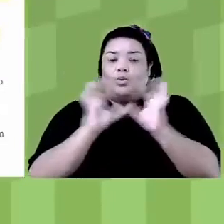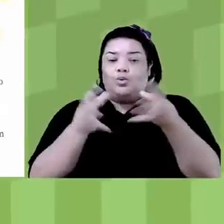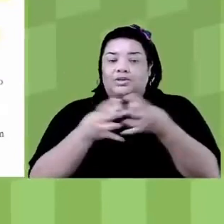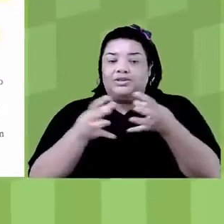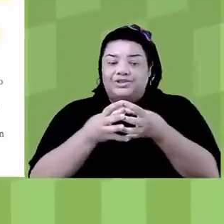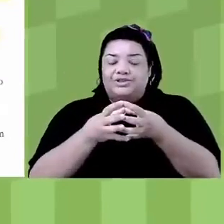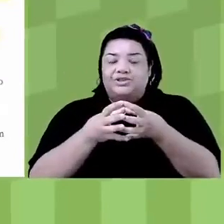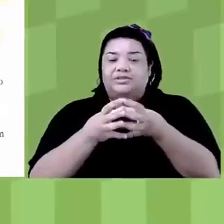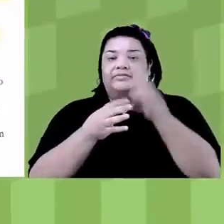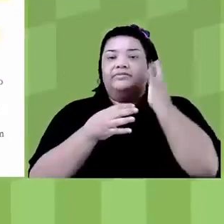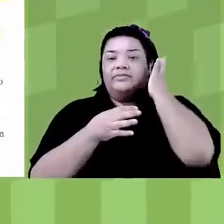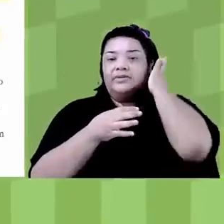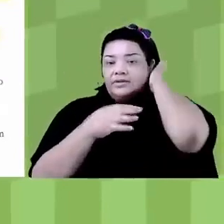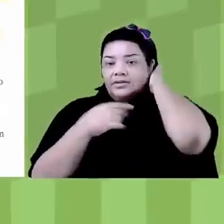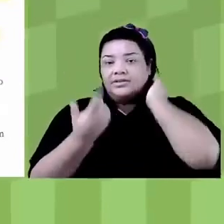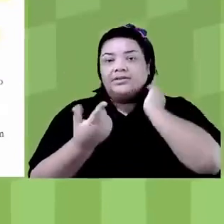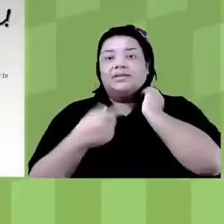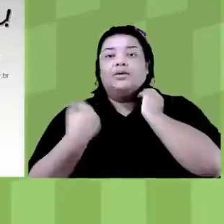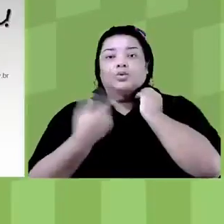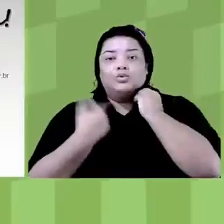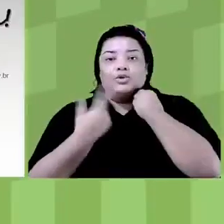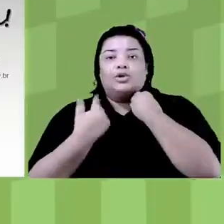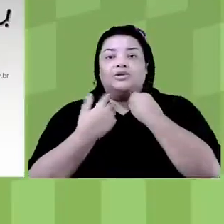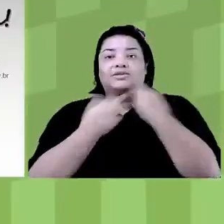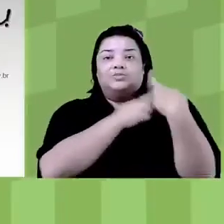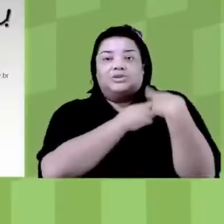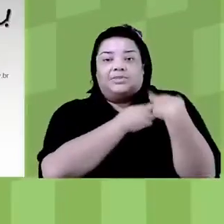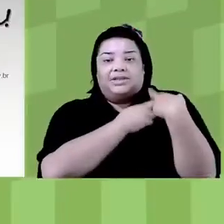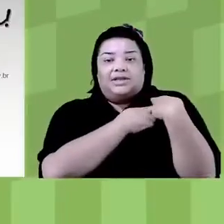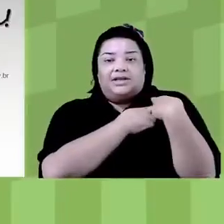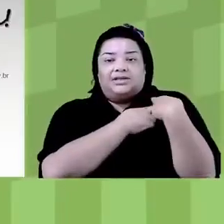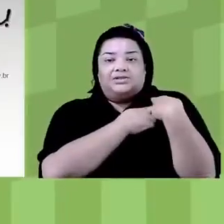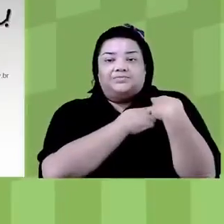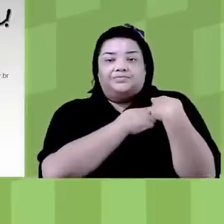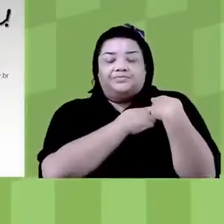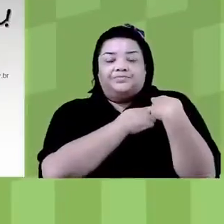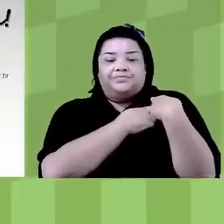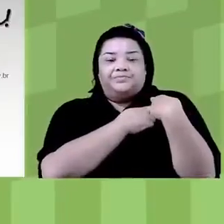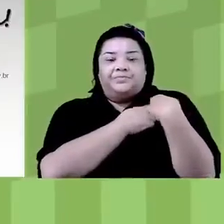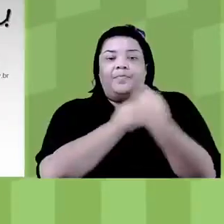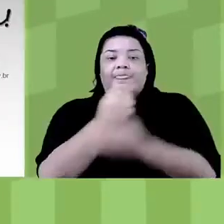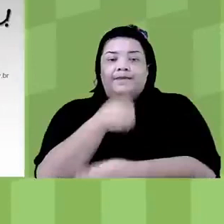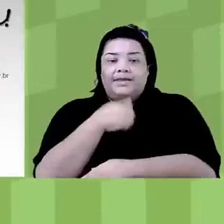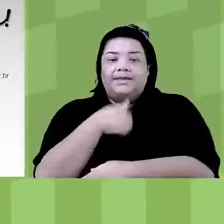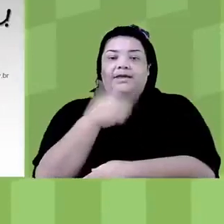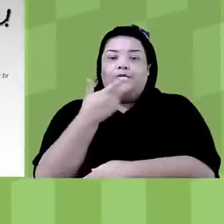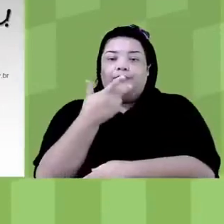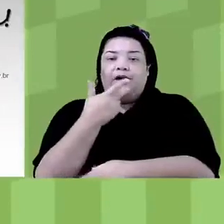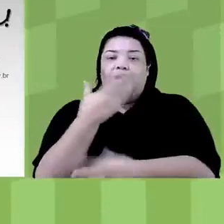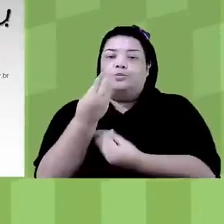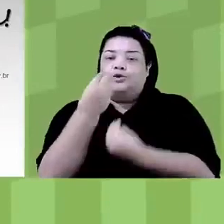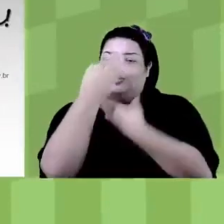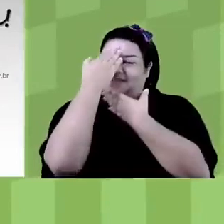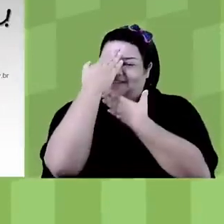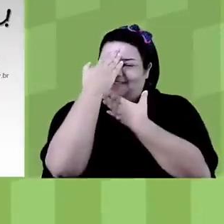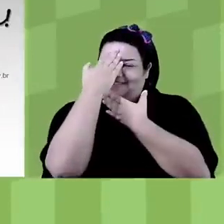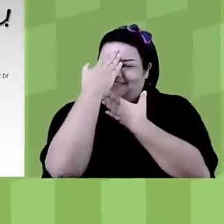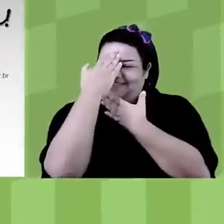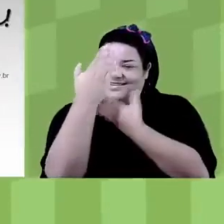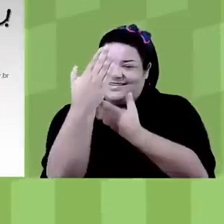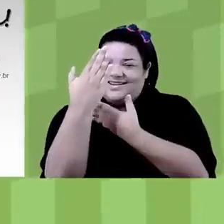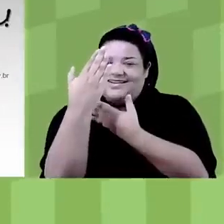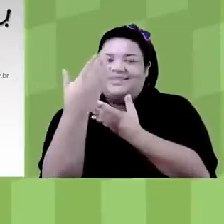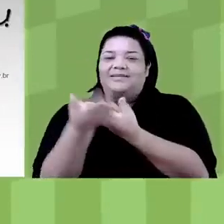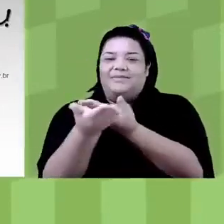coletivo. Está em nossas mãos. E deixo aqui o meu muito obrigada a vocês, uma foto que eu também